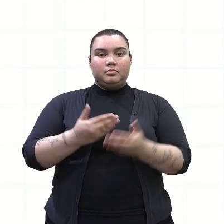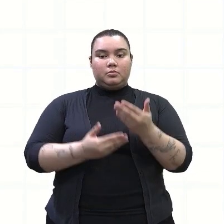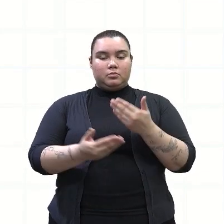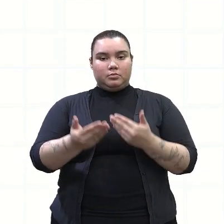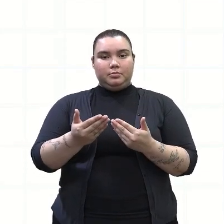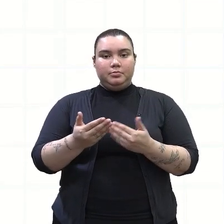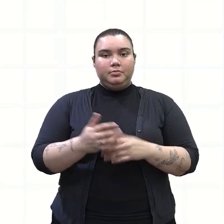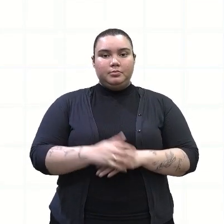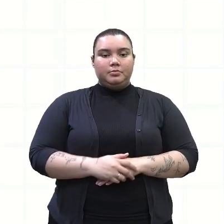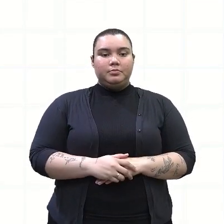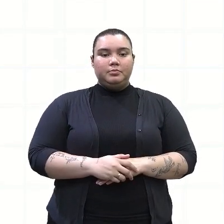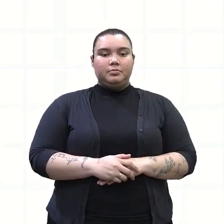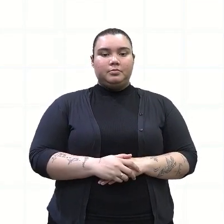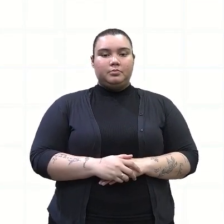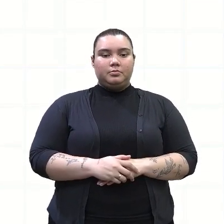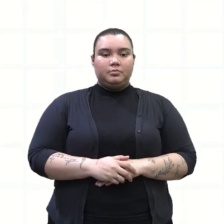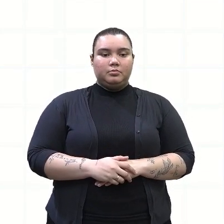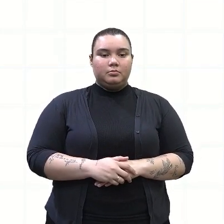pouquinho mais.